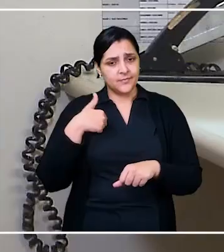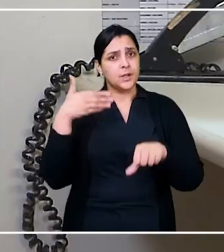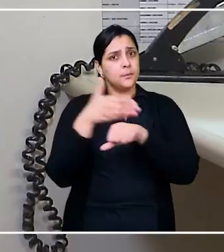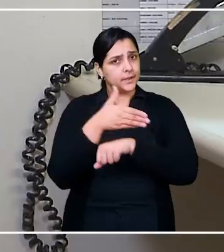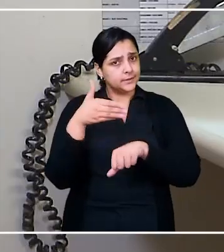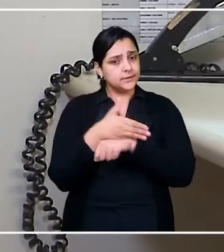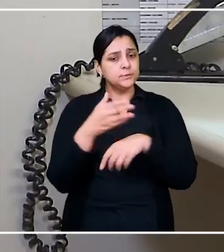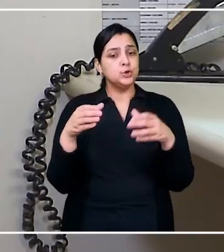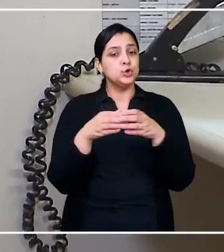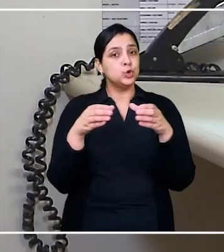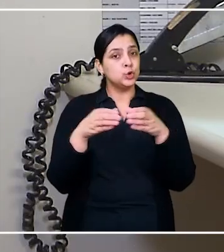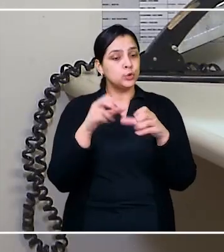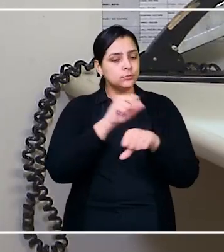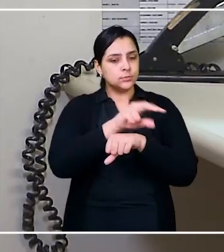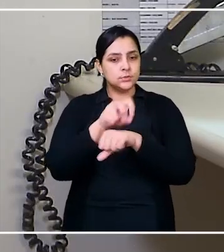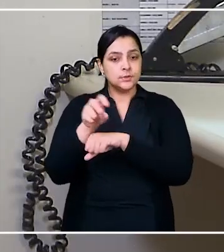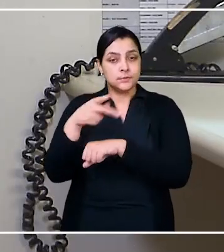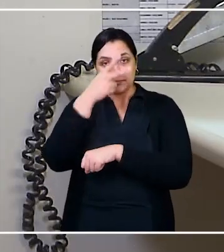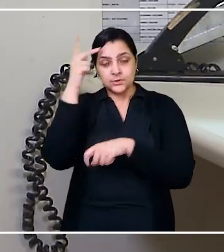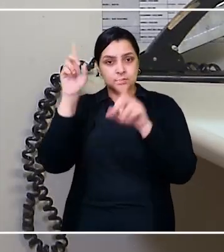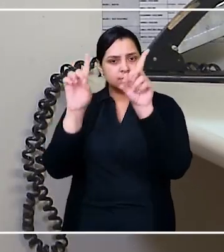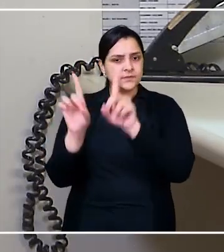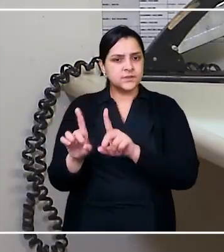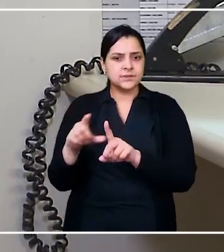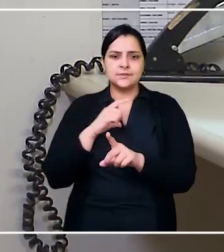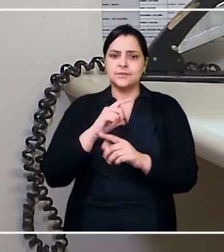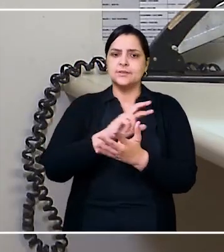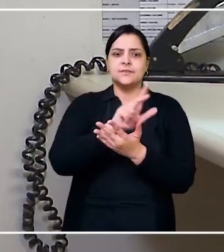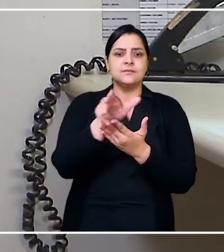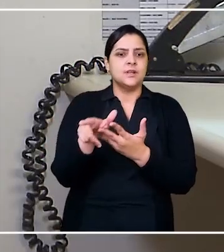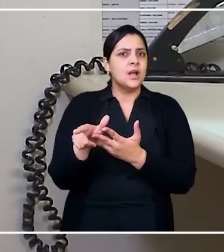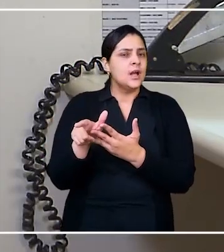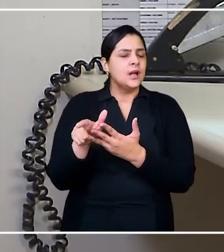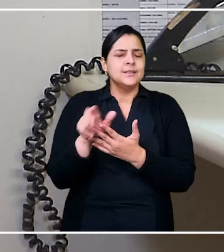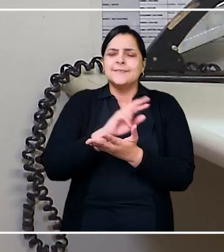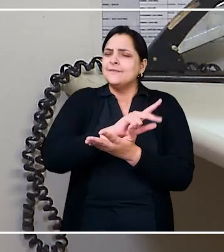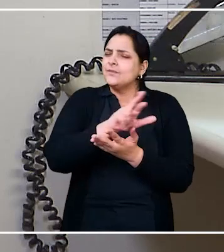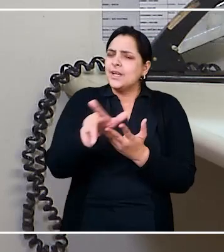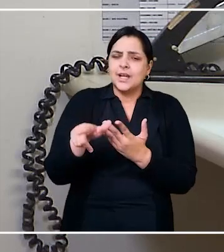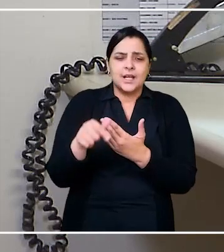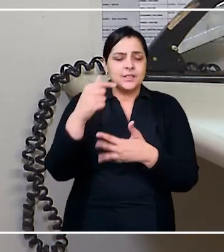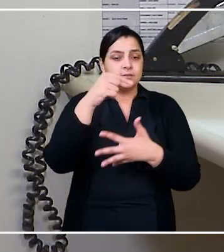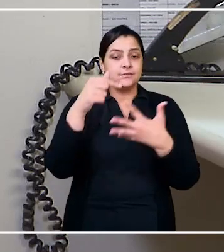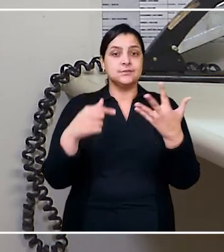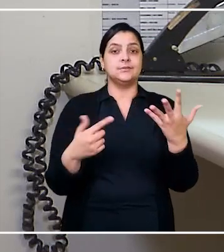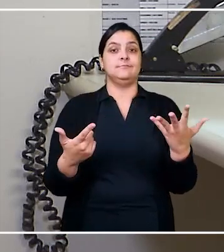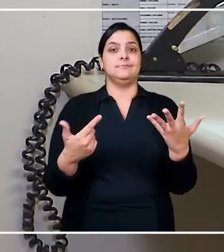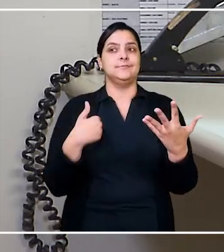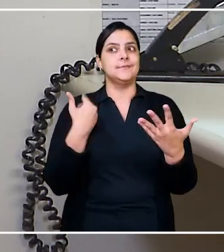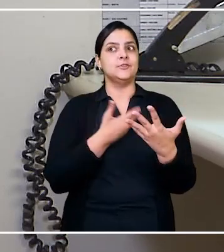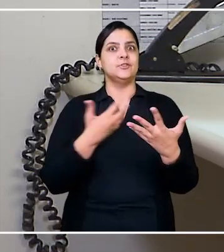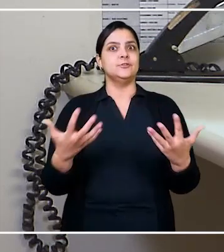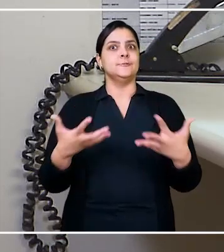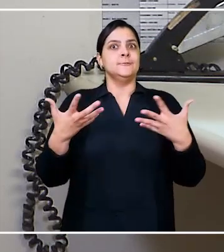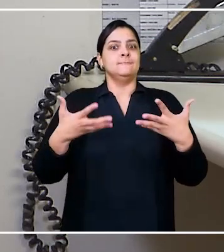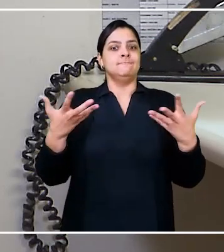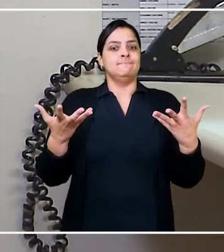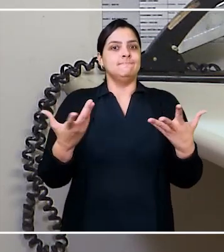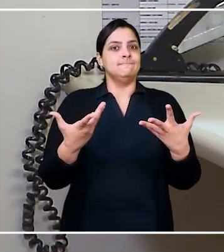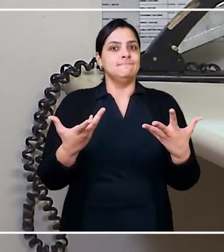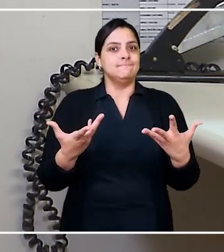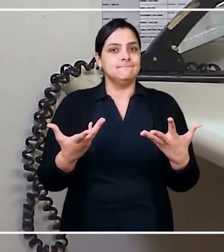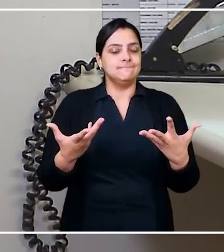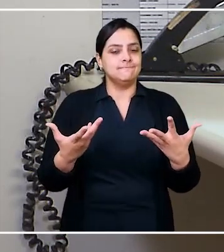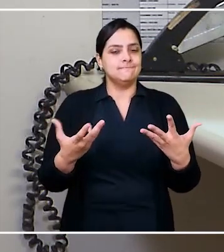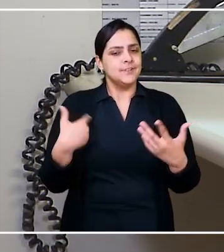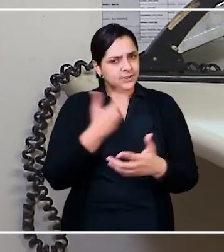trabalho eu participo de um grupo de empregos para pcd tem vagas de todos os tipos isso D um um ânimo pra